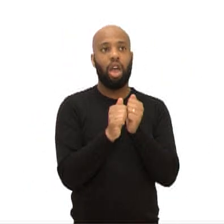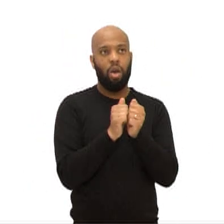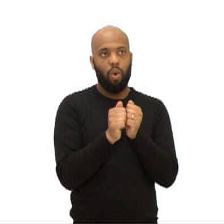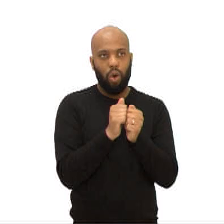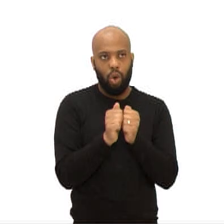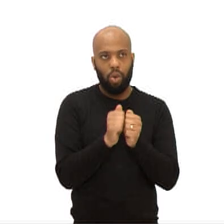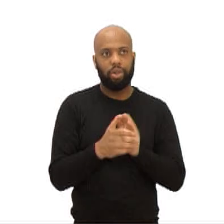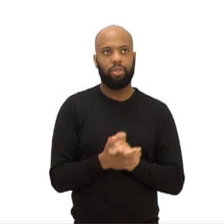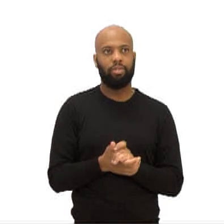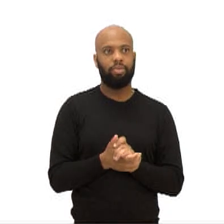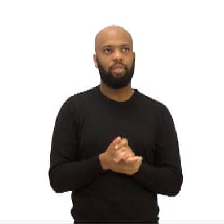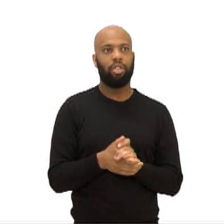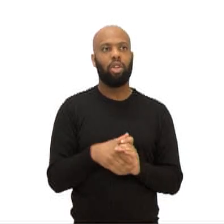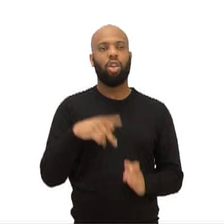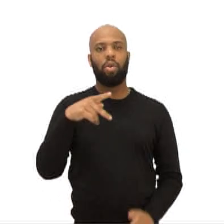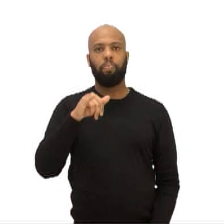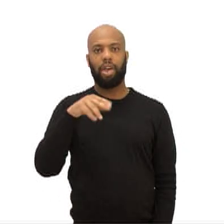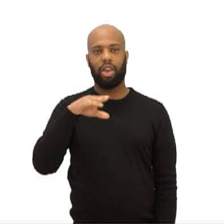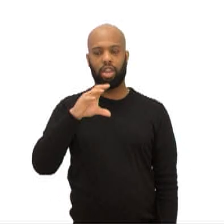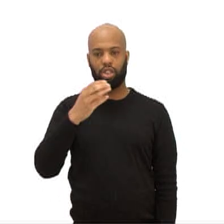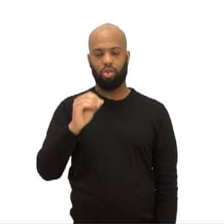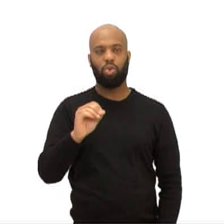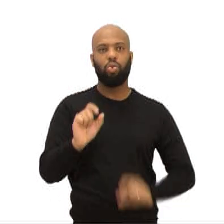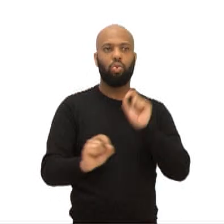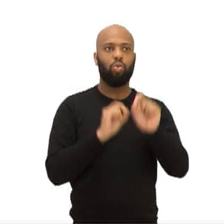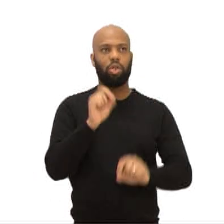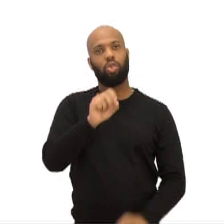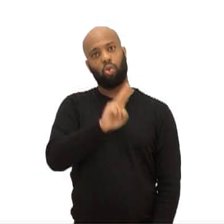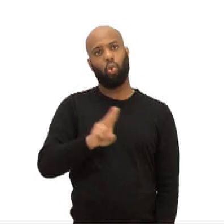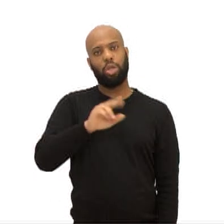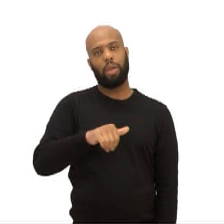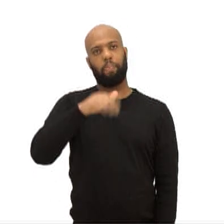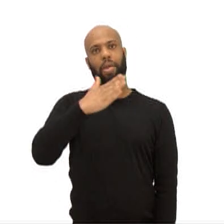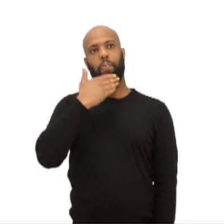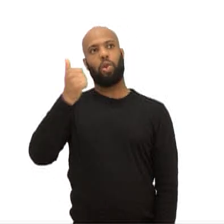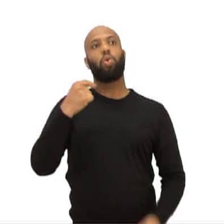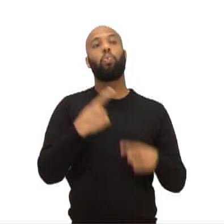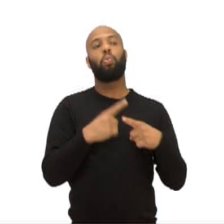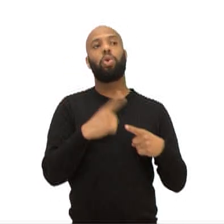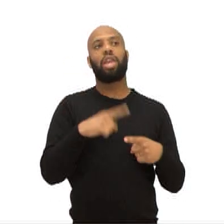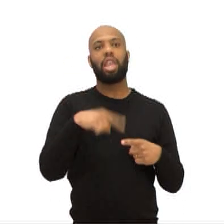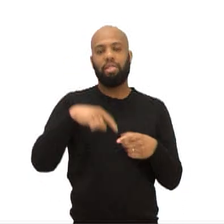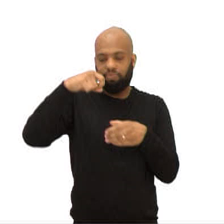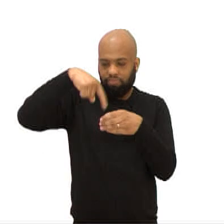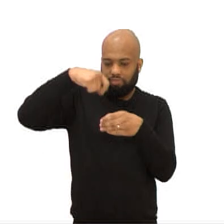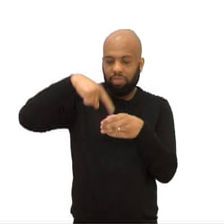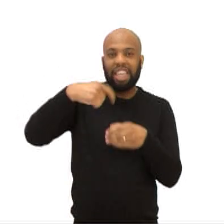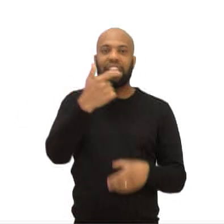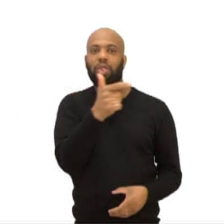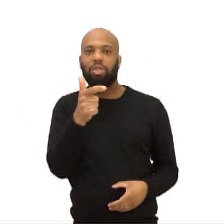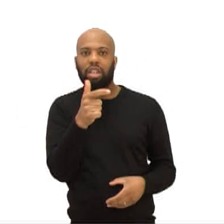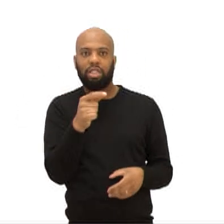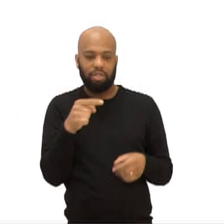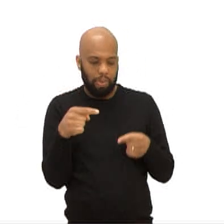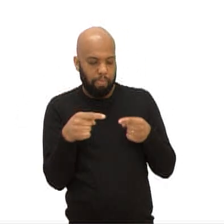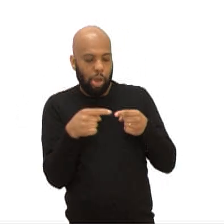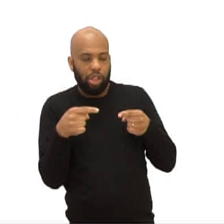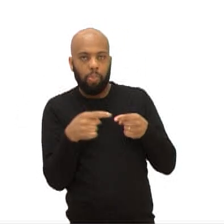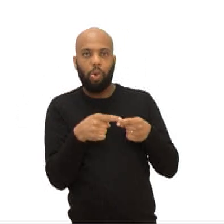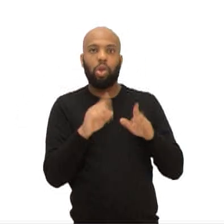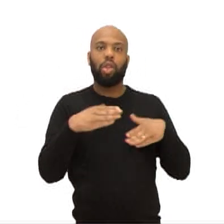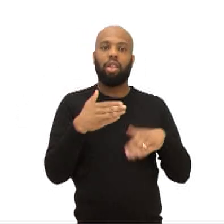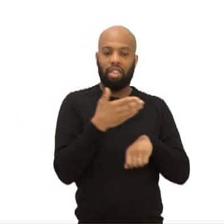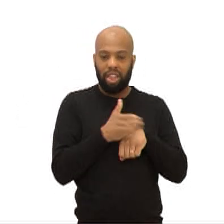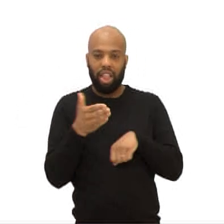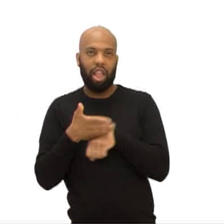painço. O painço é o mais recomendado, por quê? Porque ele é uma sementinha que não tem ponta. Então, para a